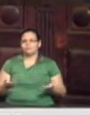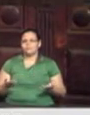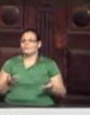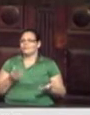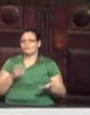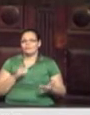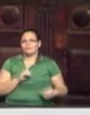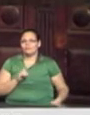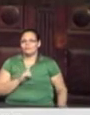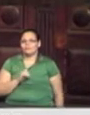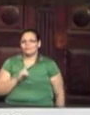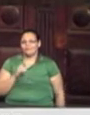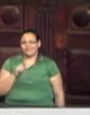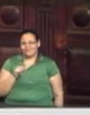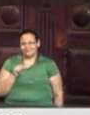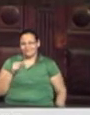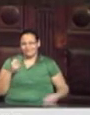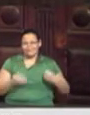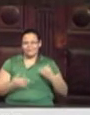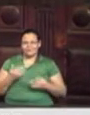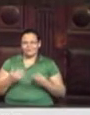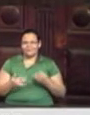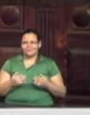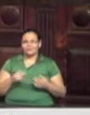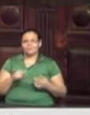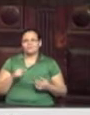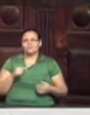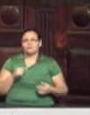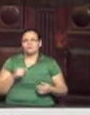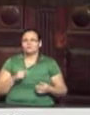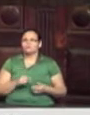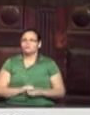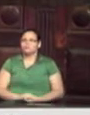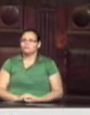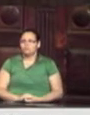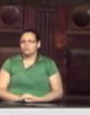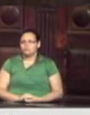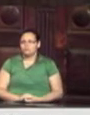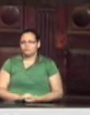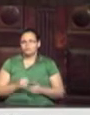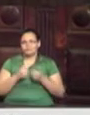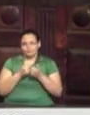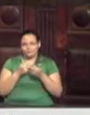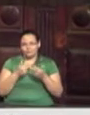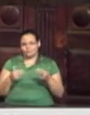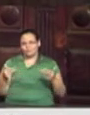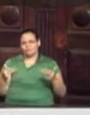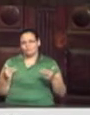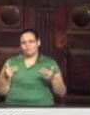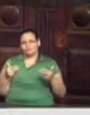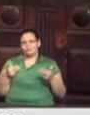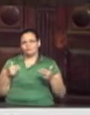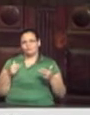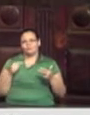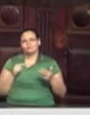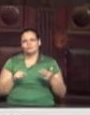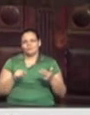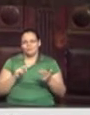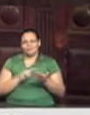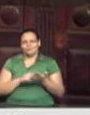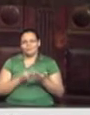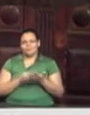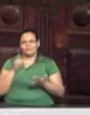entanto, tal previsão de passar para o Fundo Estadual de Transporte, traduz